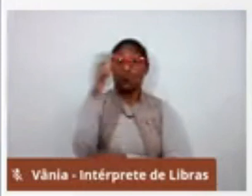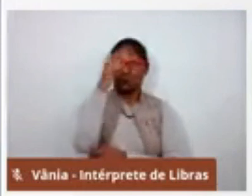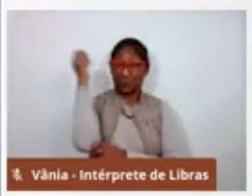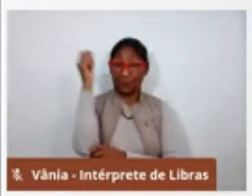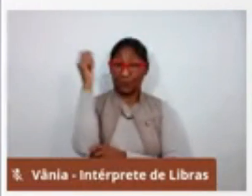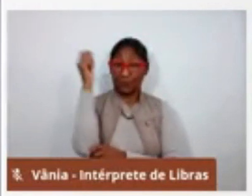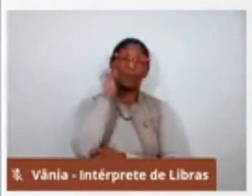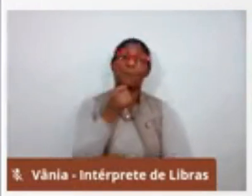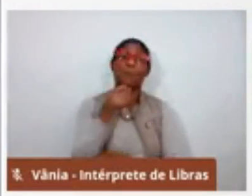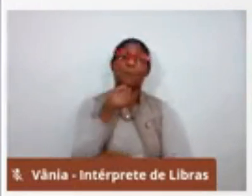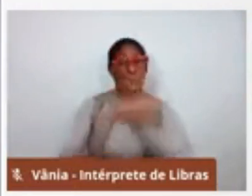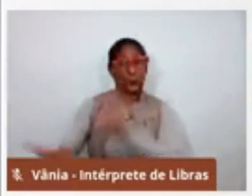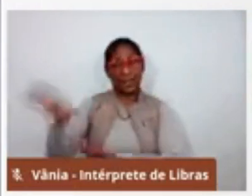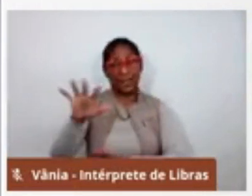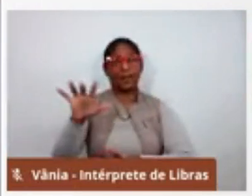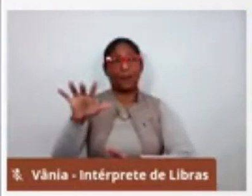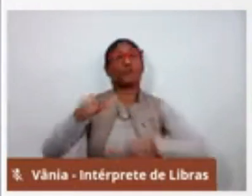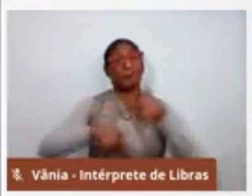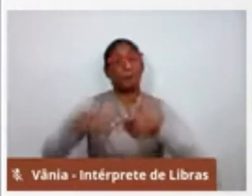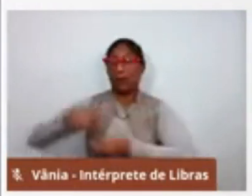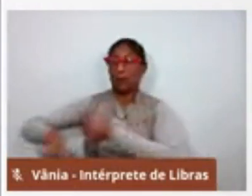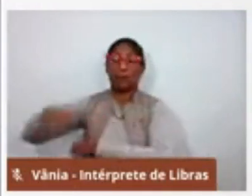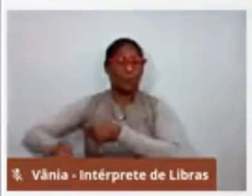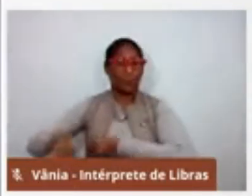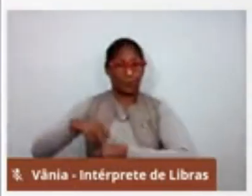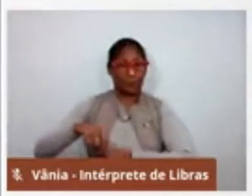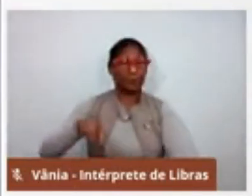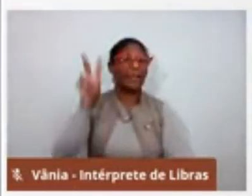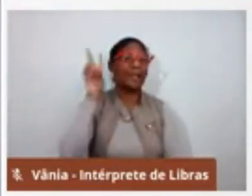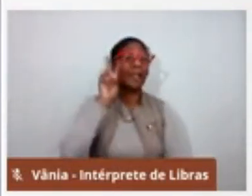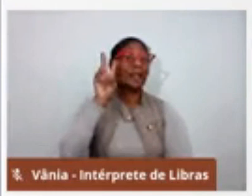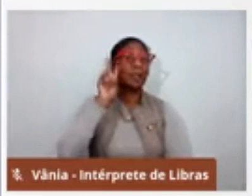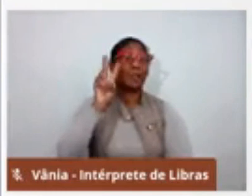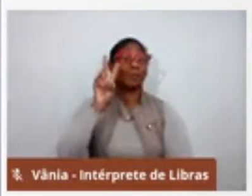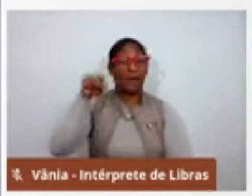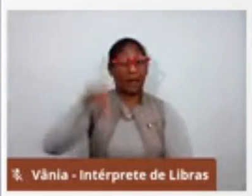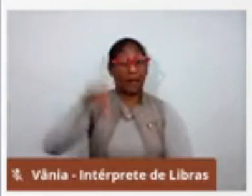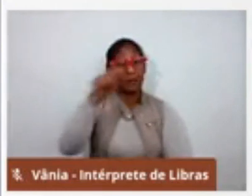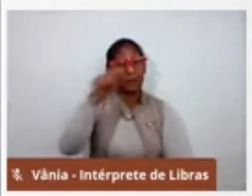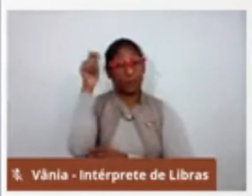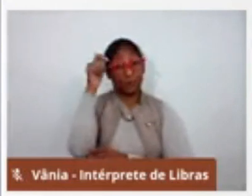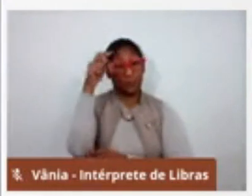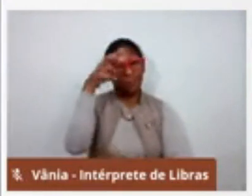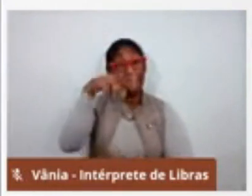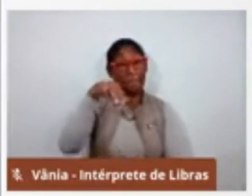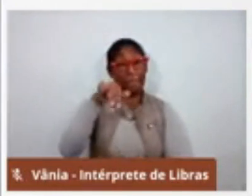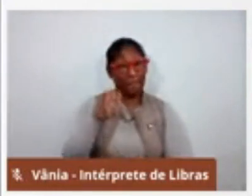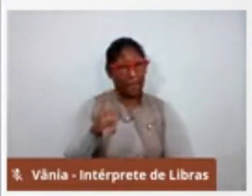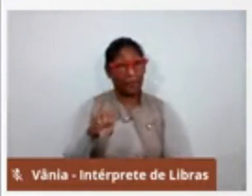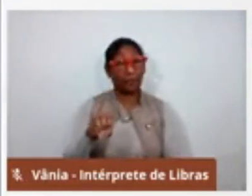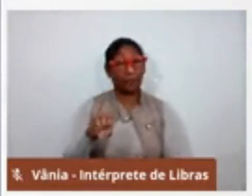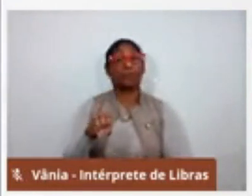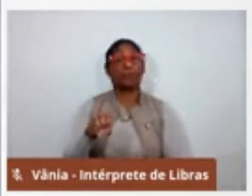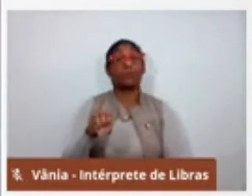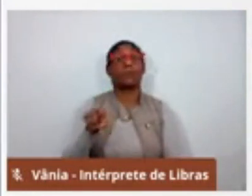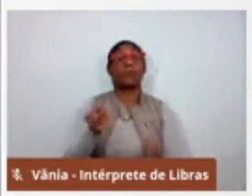máximo, preservar a nossa atividade econômica. Lembrando, né, que o Rio Grande do Sul passou pelo mês de maio e boa parte do mês de